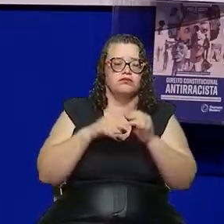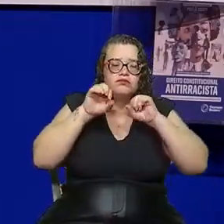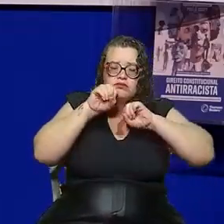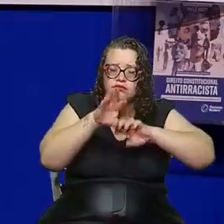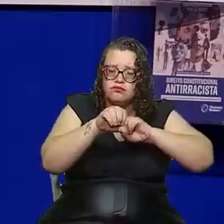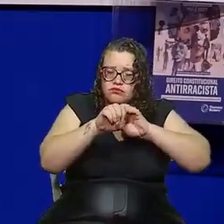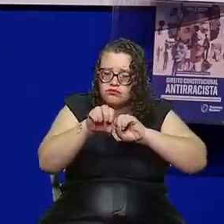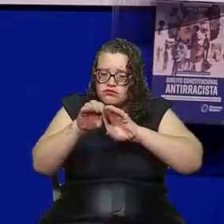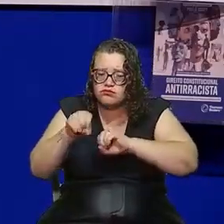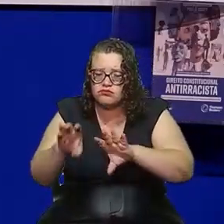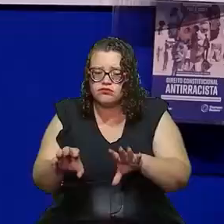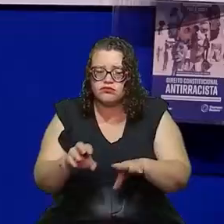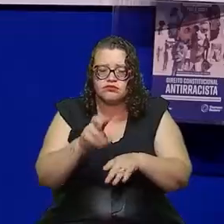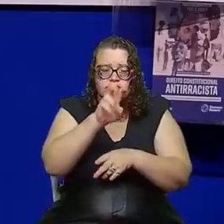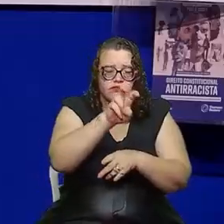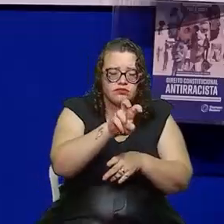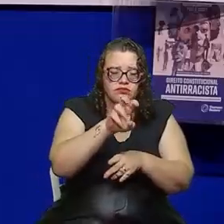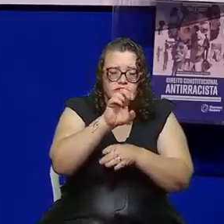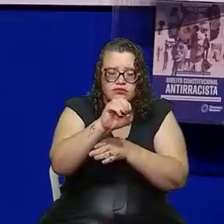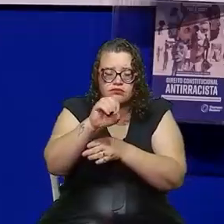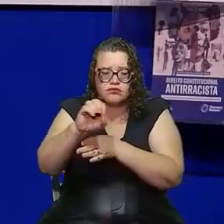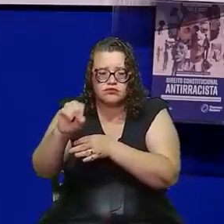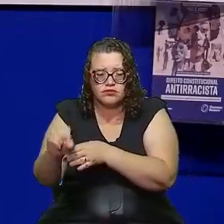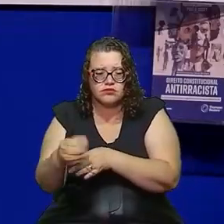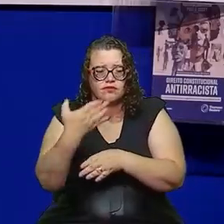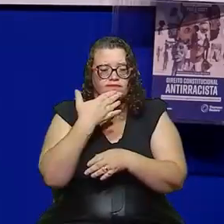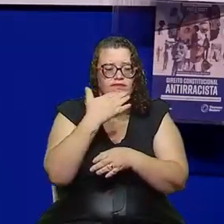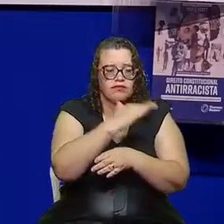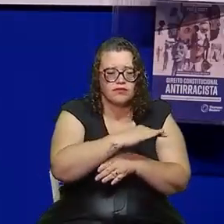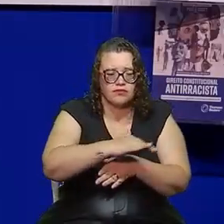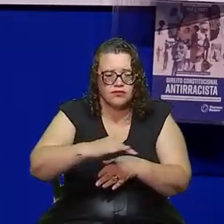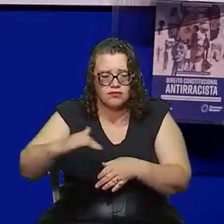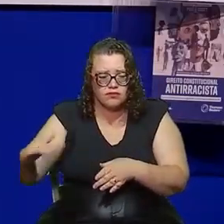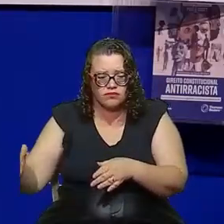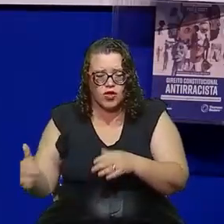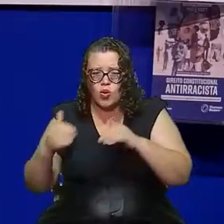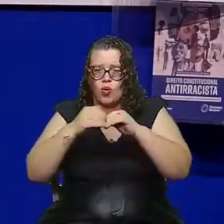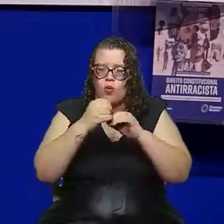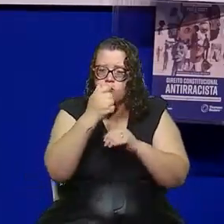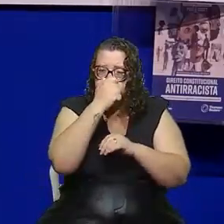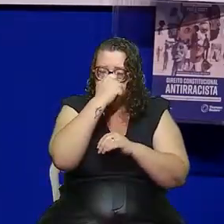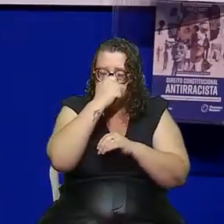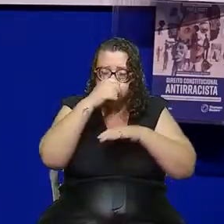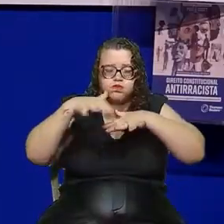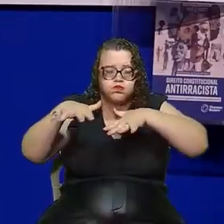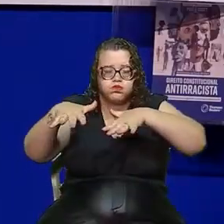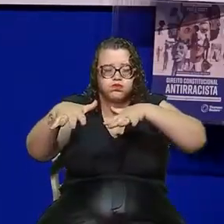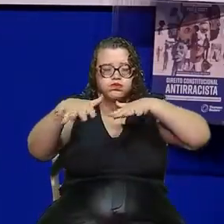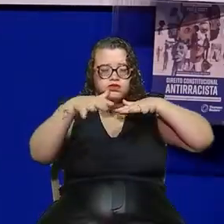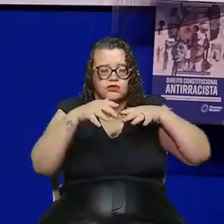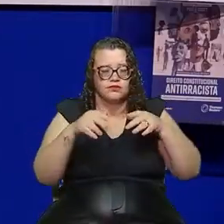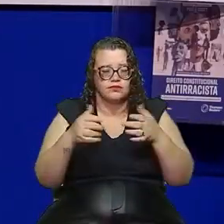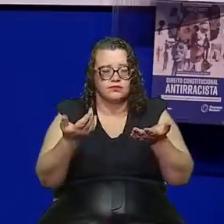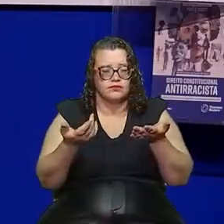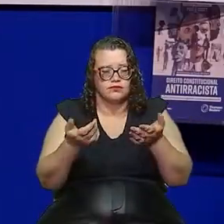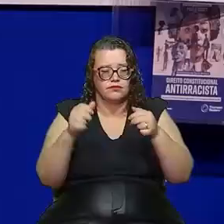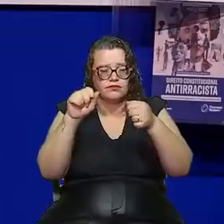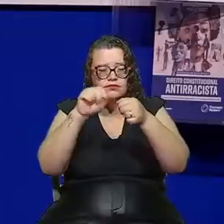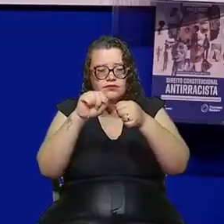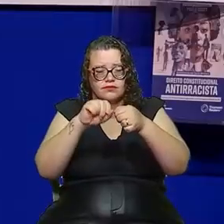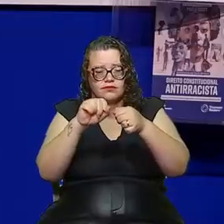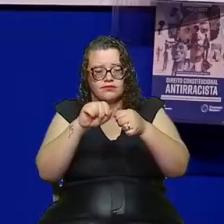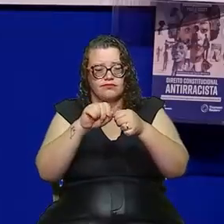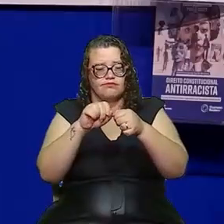Ensinei 500 crianças, 500, tinha gente no mezanino ali lotado a fazer livro. Foi uma coisa